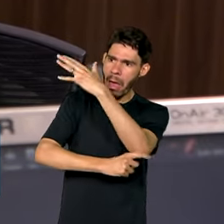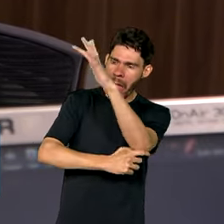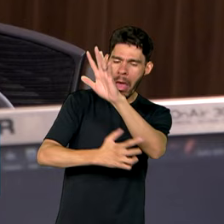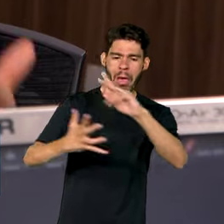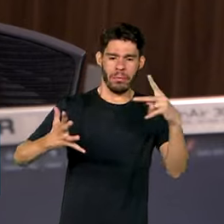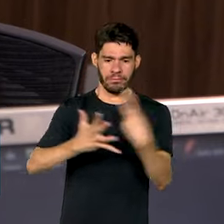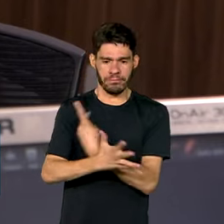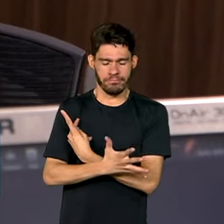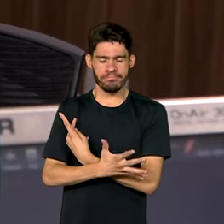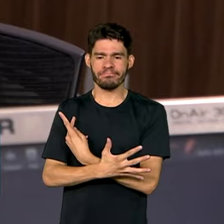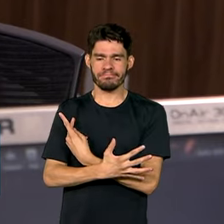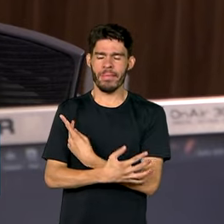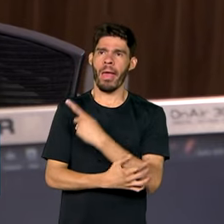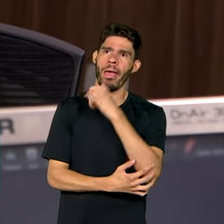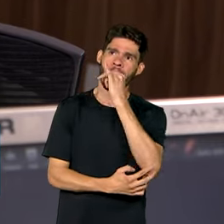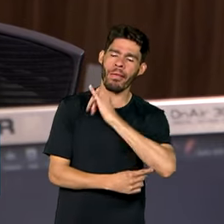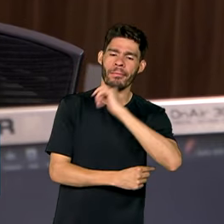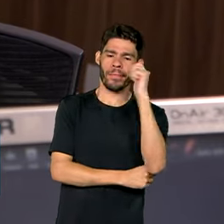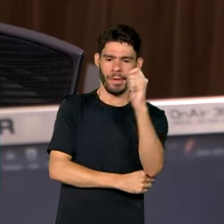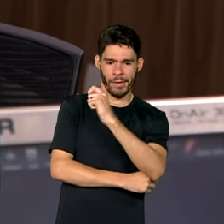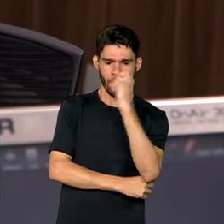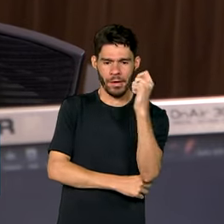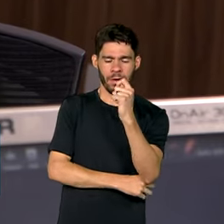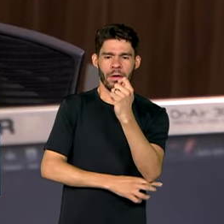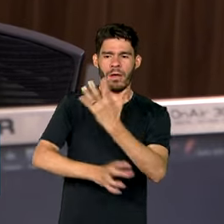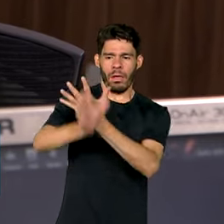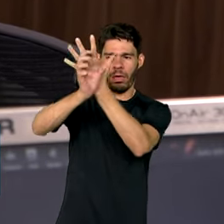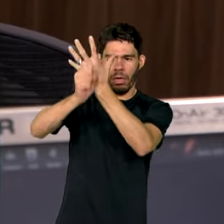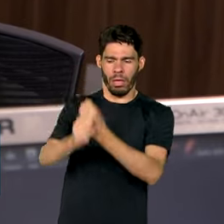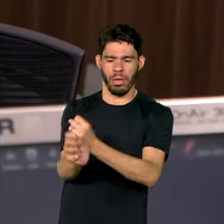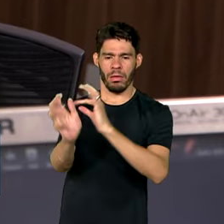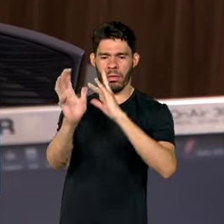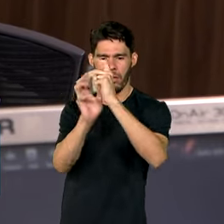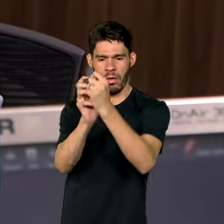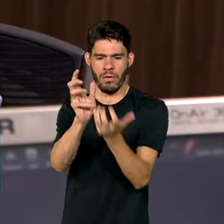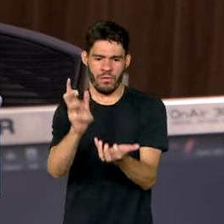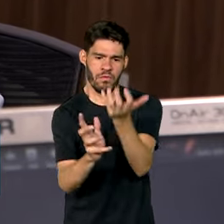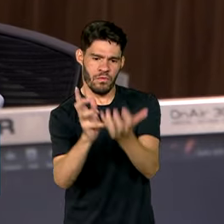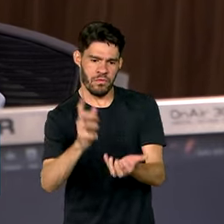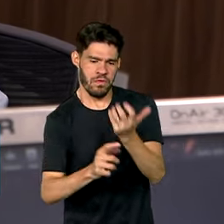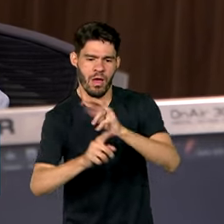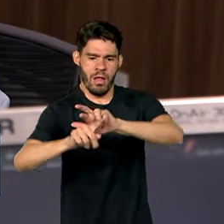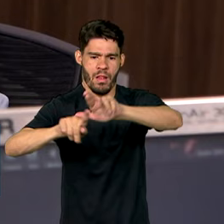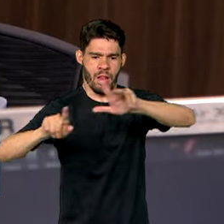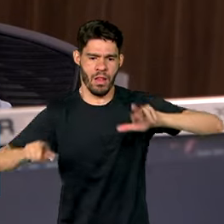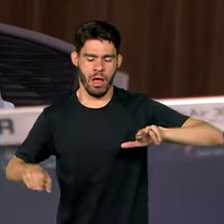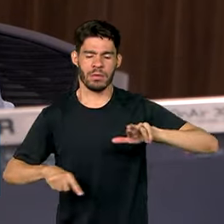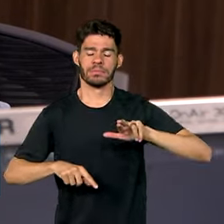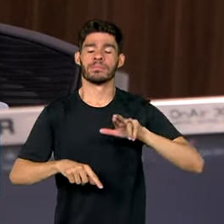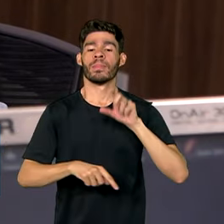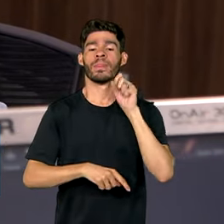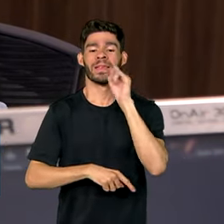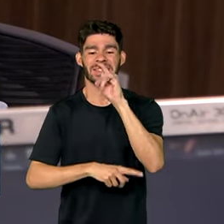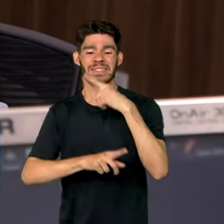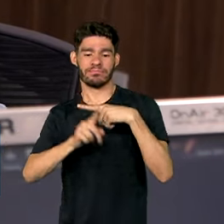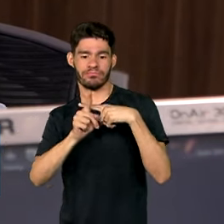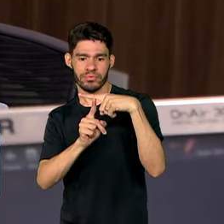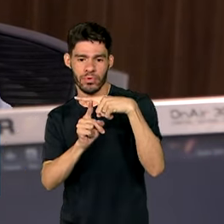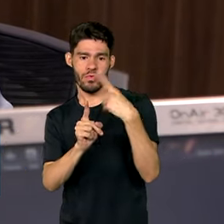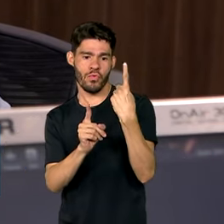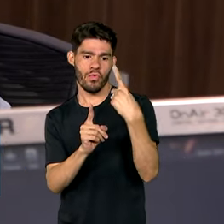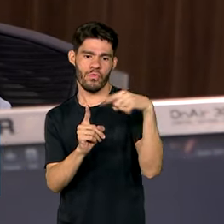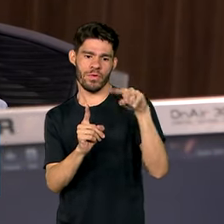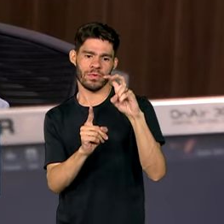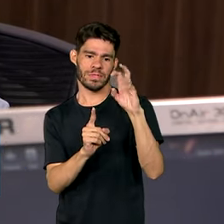acontecendo no Rio Grande do Sul a seca na Amazônia os incêndios então assim se a gente passar de 1,5